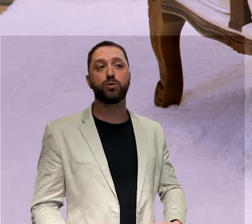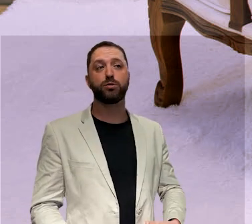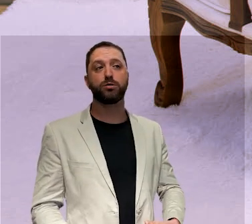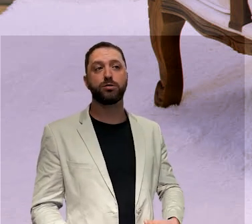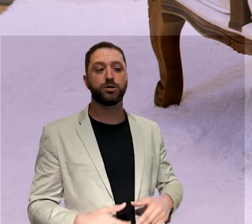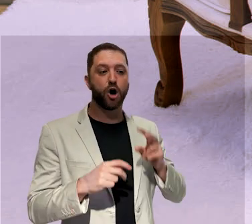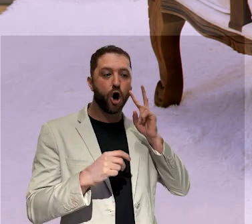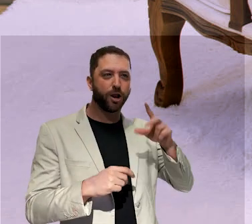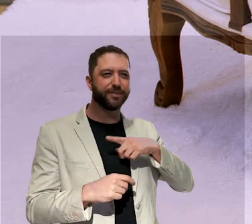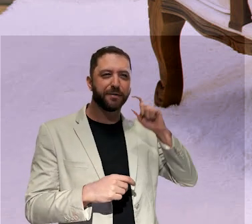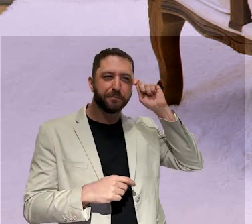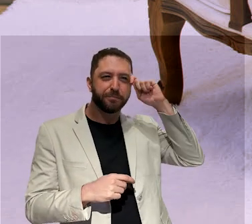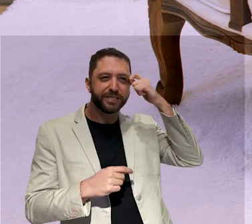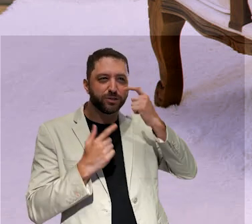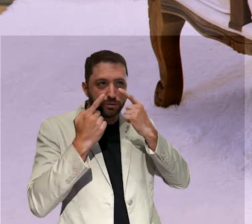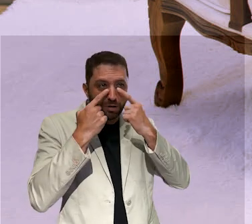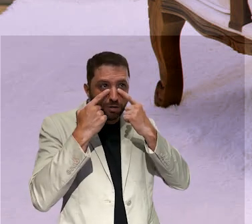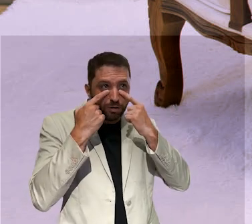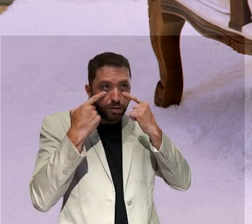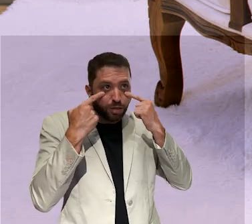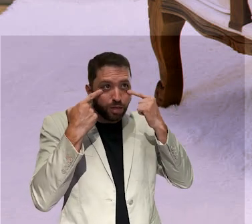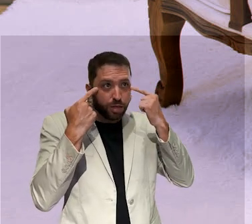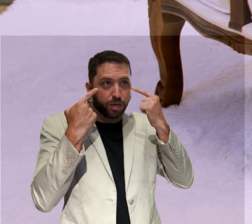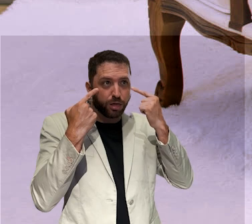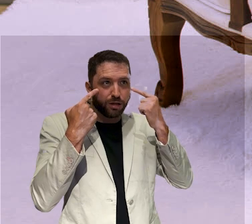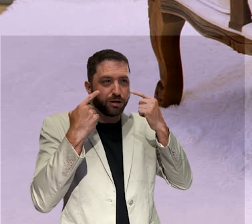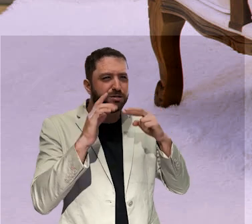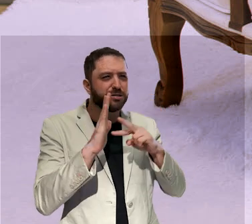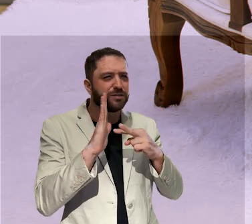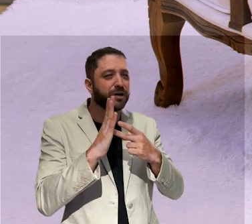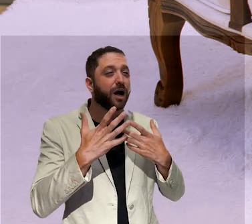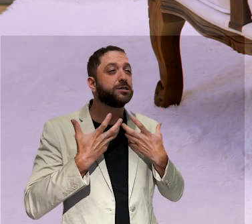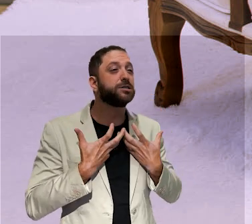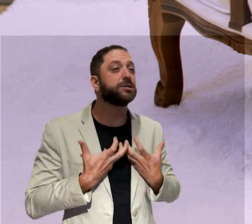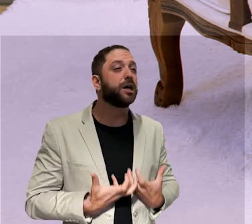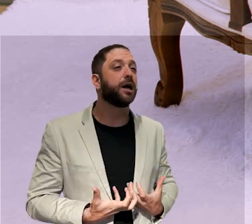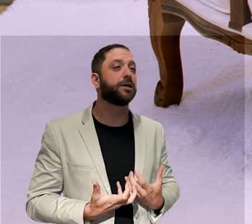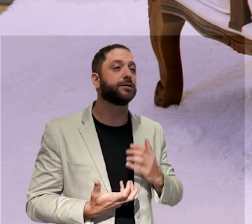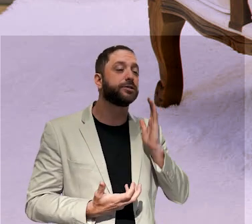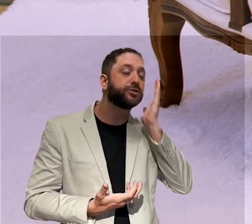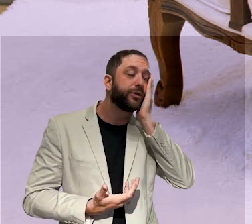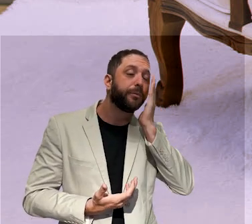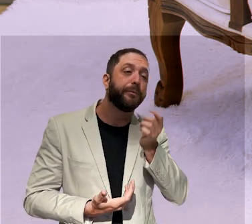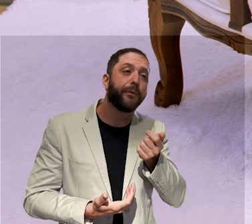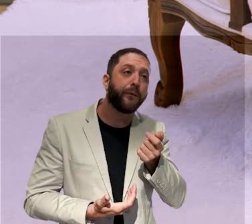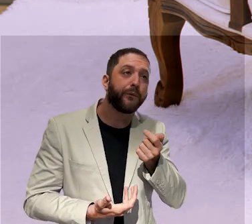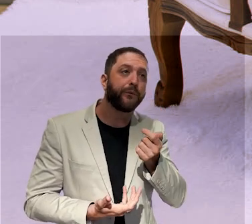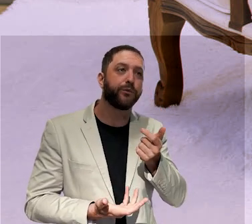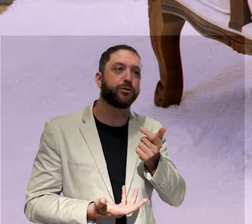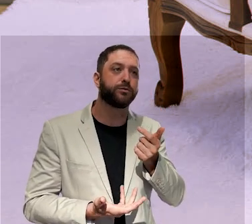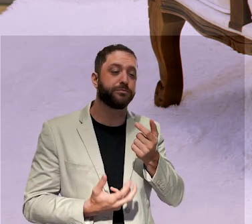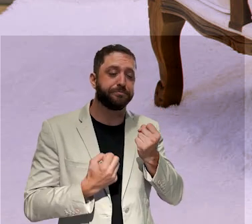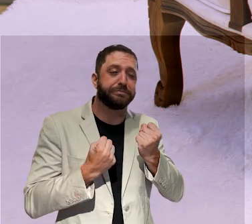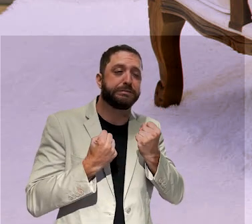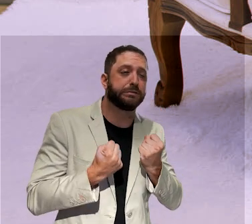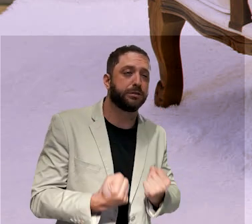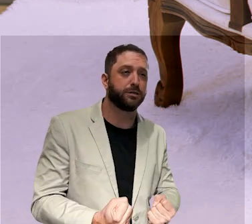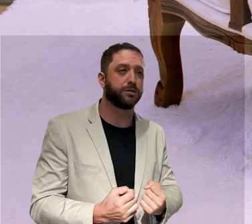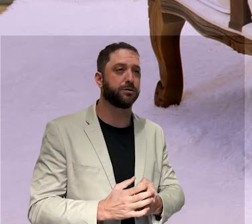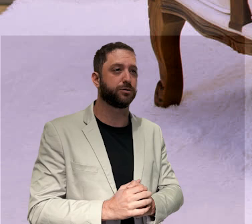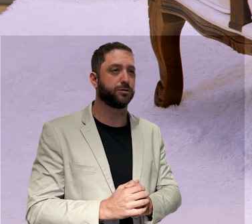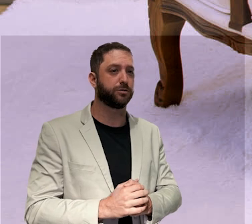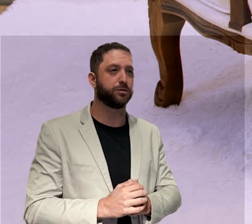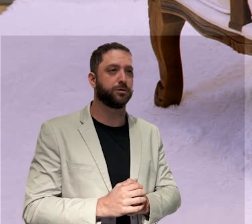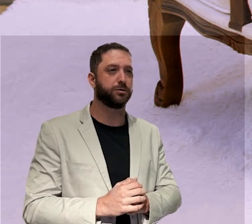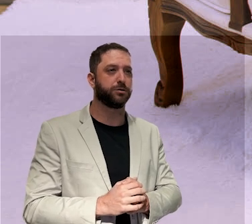atenção se não tem olheiras, né? Isso indica uma pessoa cansada, uma pessoa fadigada, uma pessoa sobrecarregada. Presta atenção